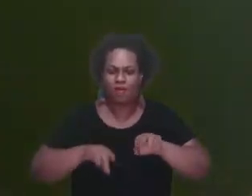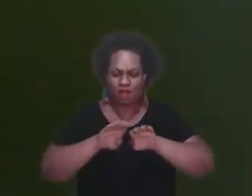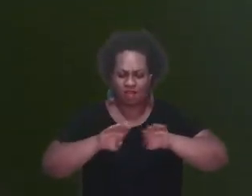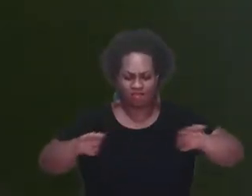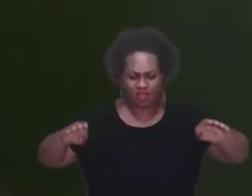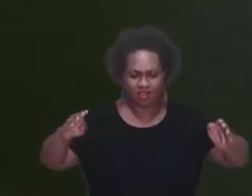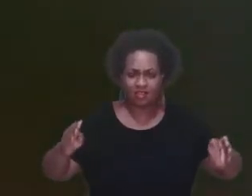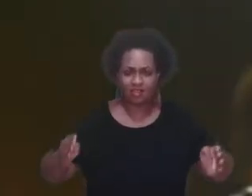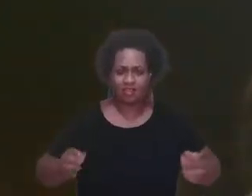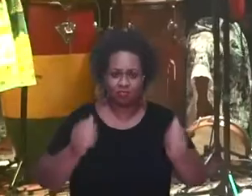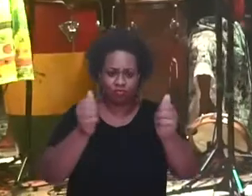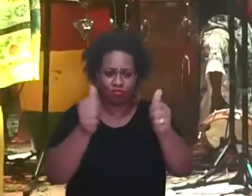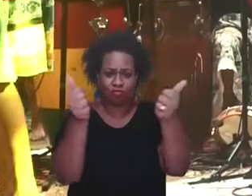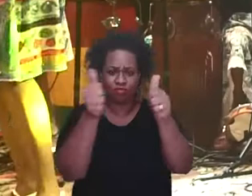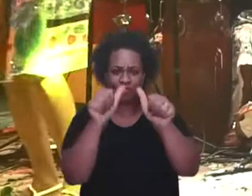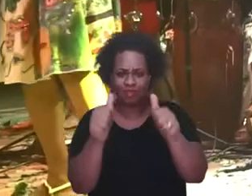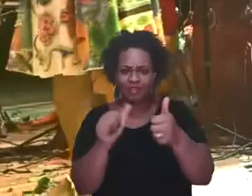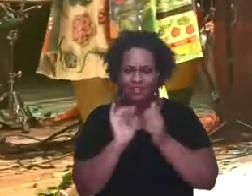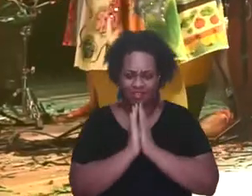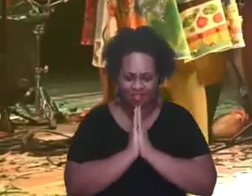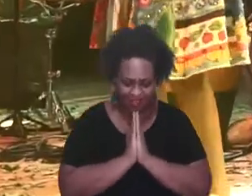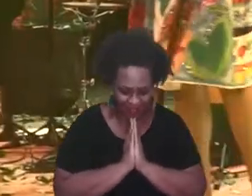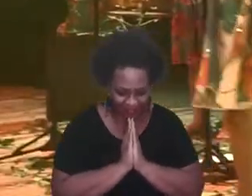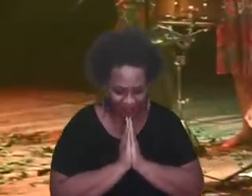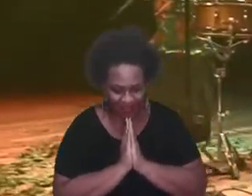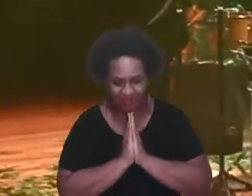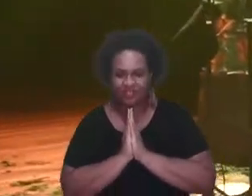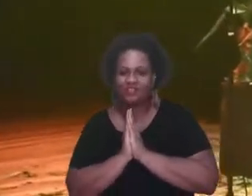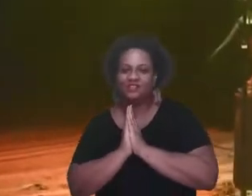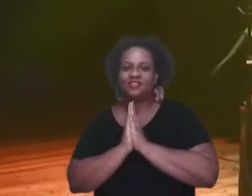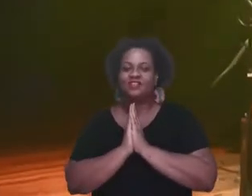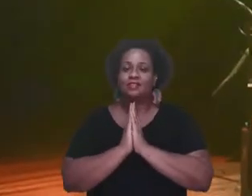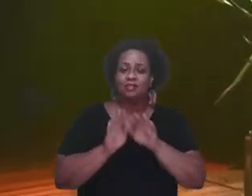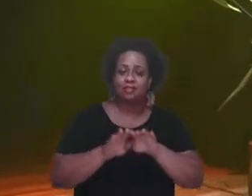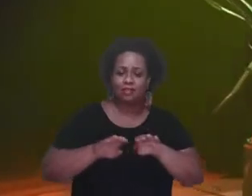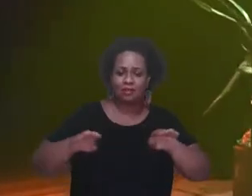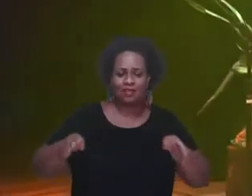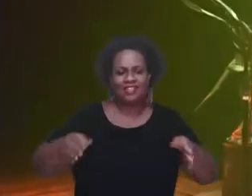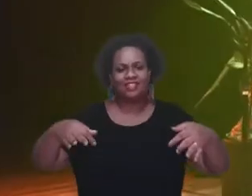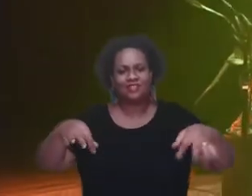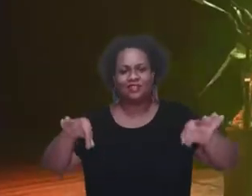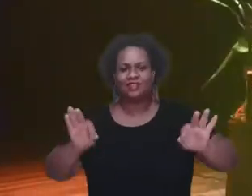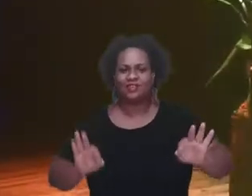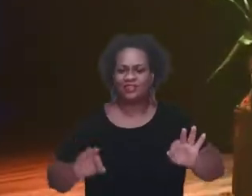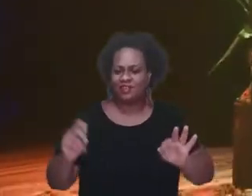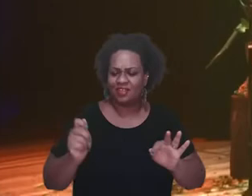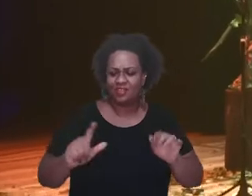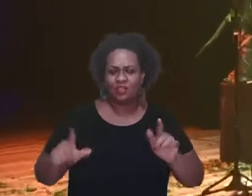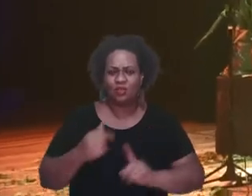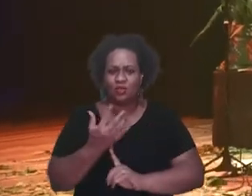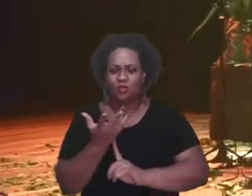viva fazer uma Bíblia para votar nossa senhora fica verde e outro azul turquesa uma